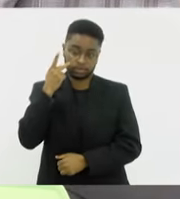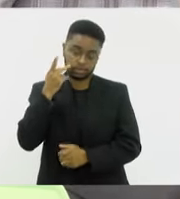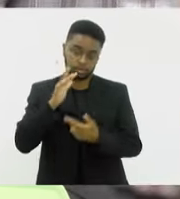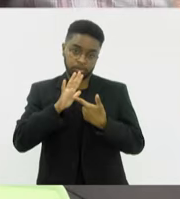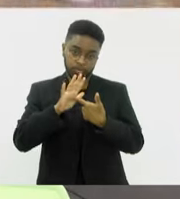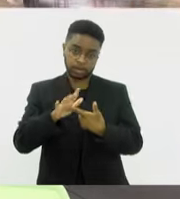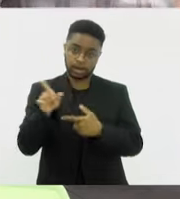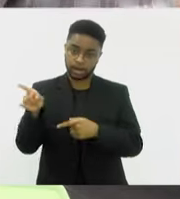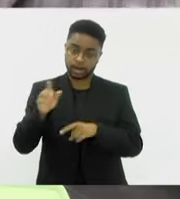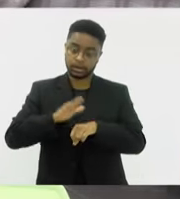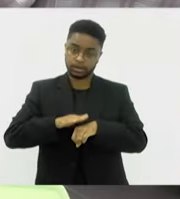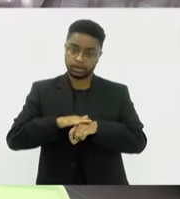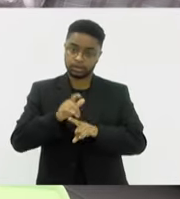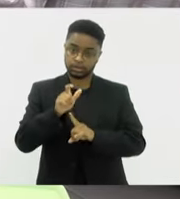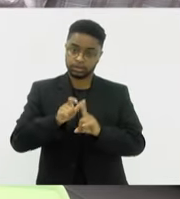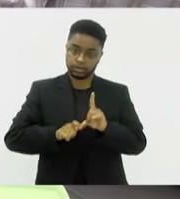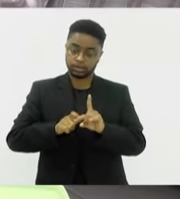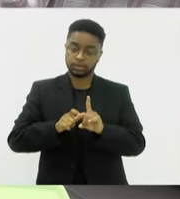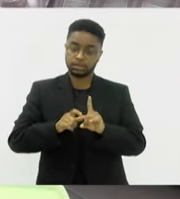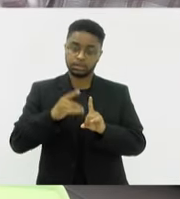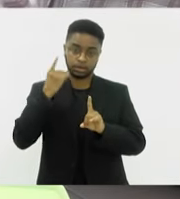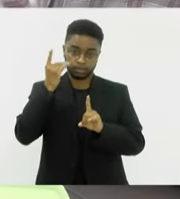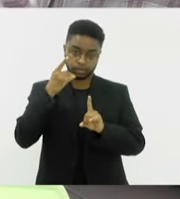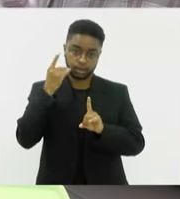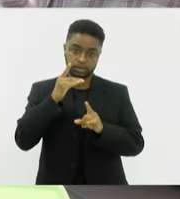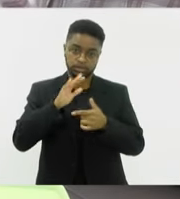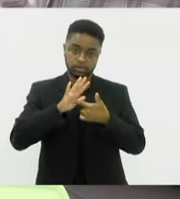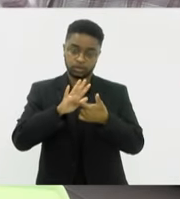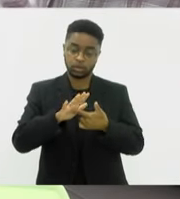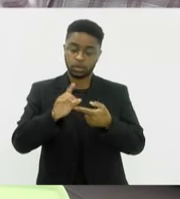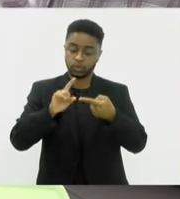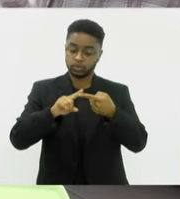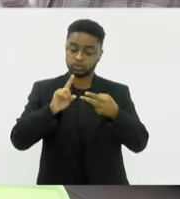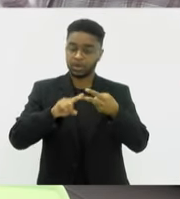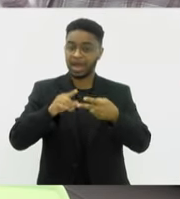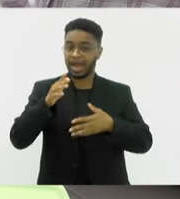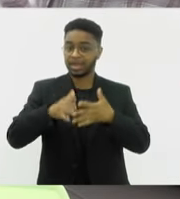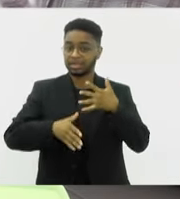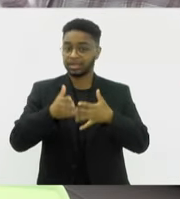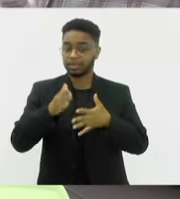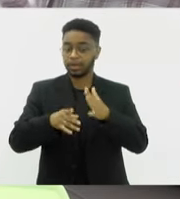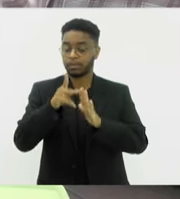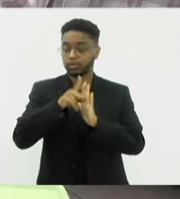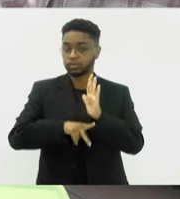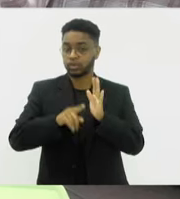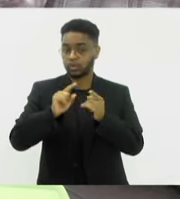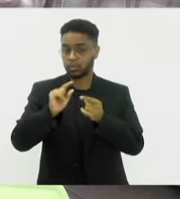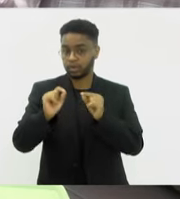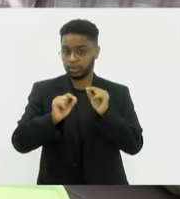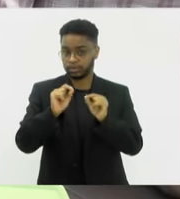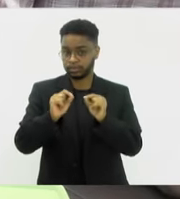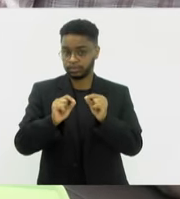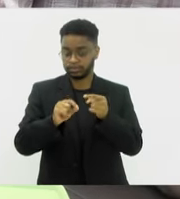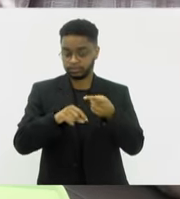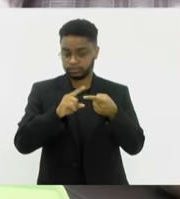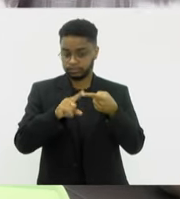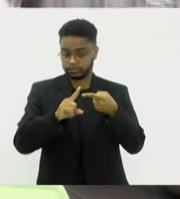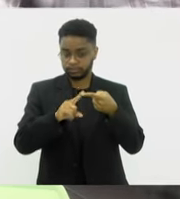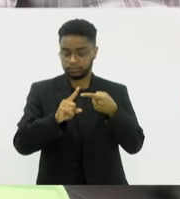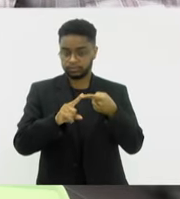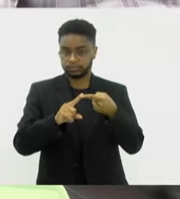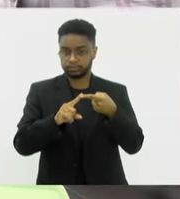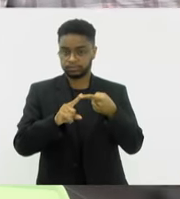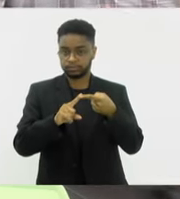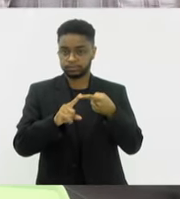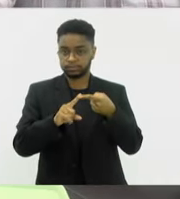autora, as duas emendas que ela diz que atrapalham o projeto, uma delas é essa aqui,